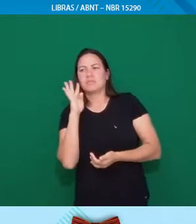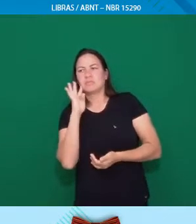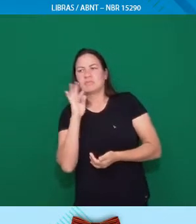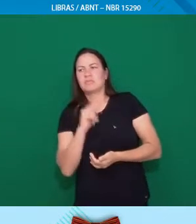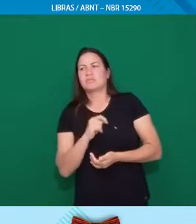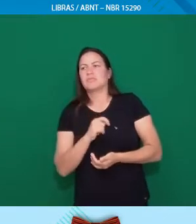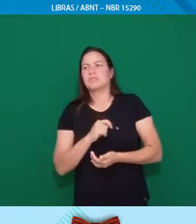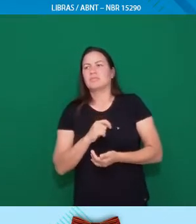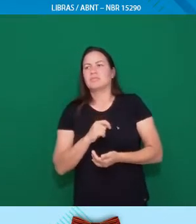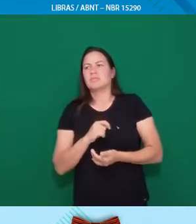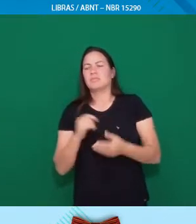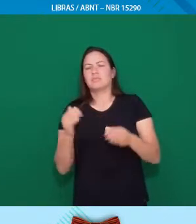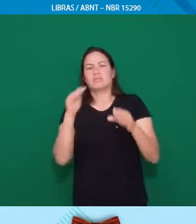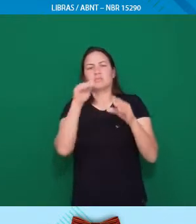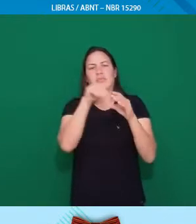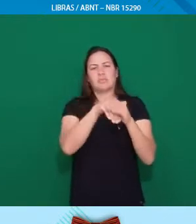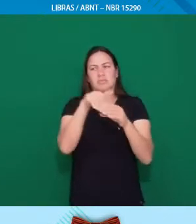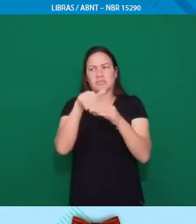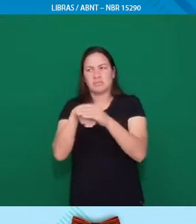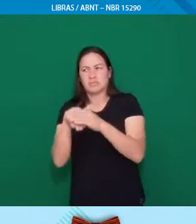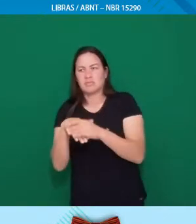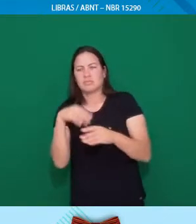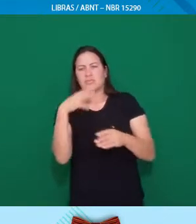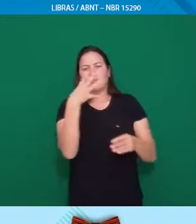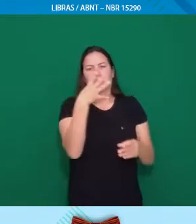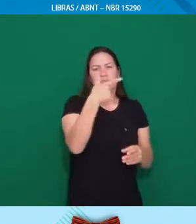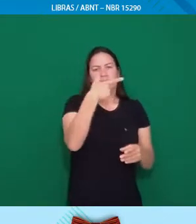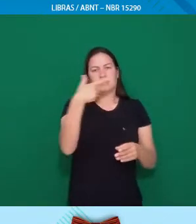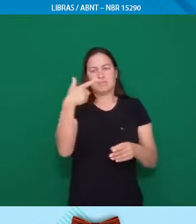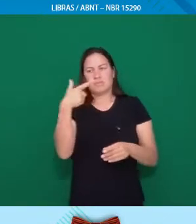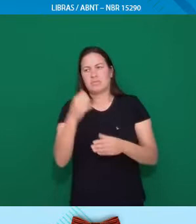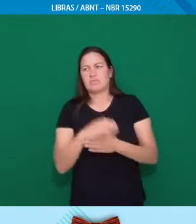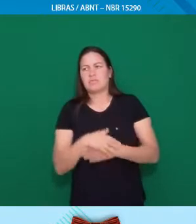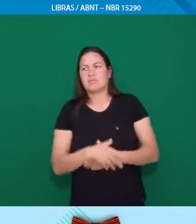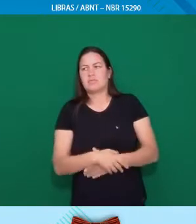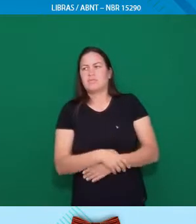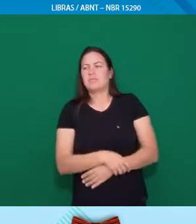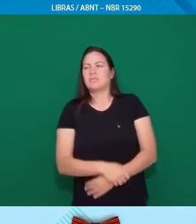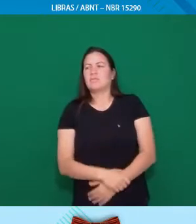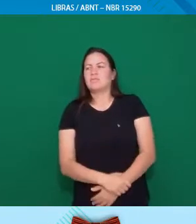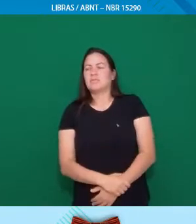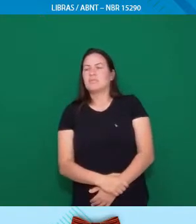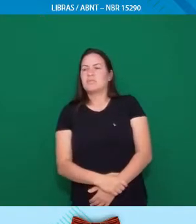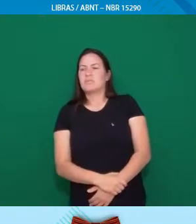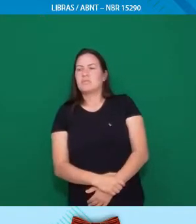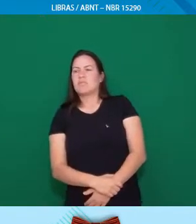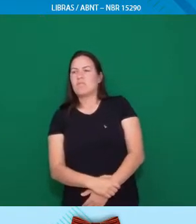hoje né então coloco em votação Moção 42 2021